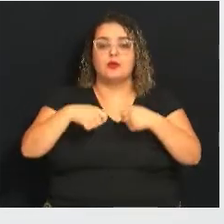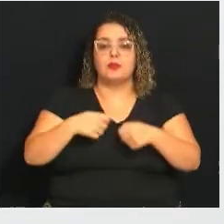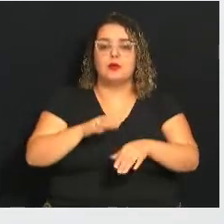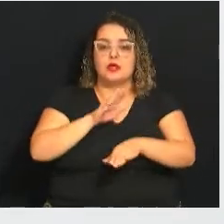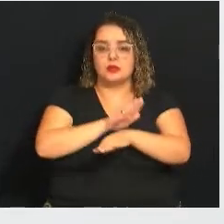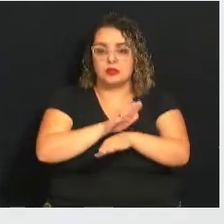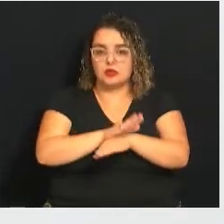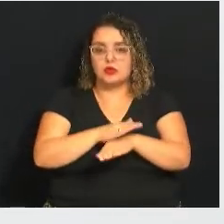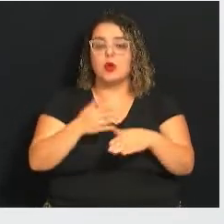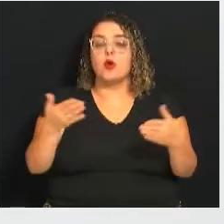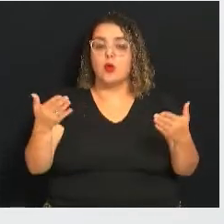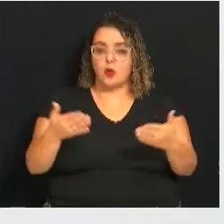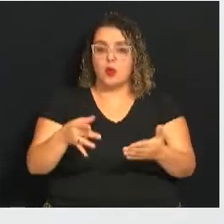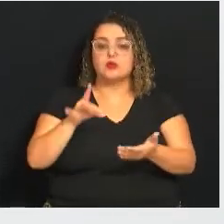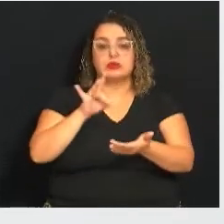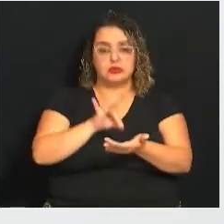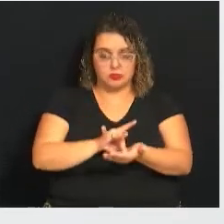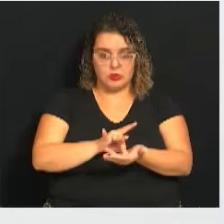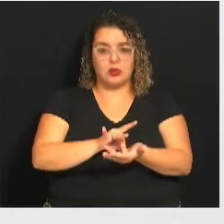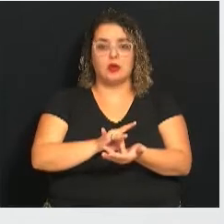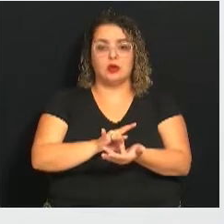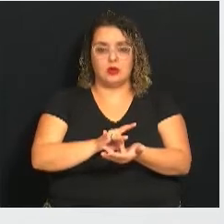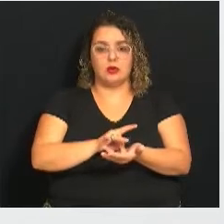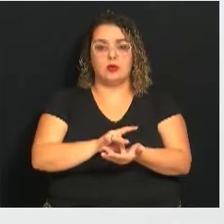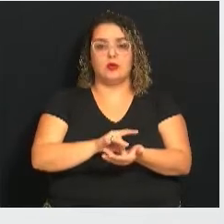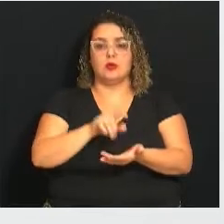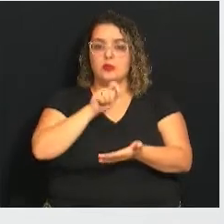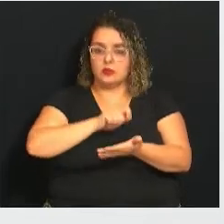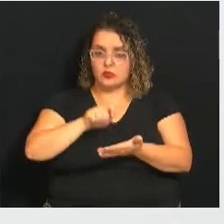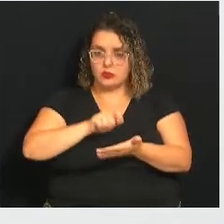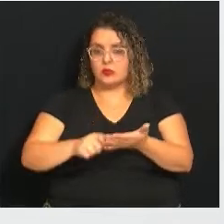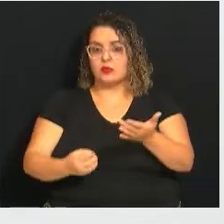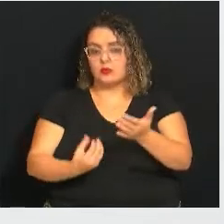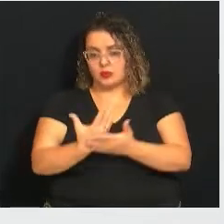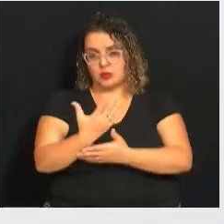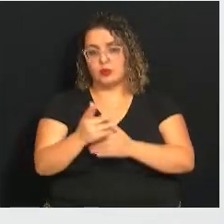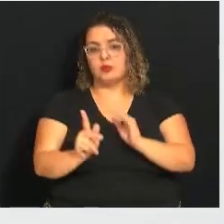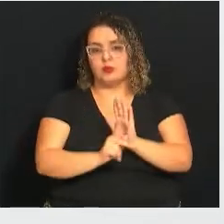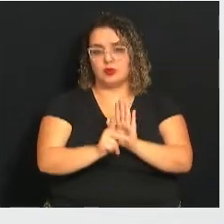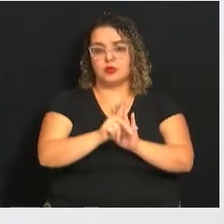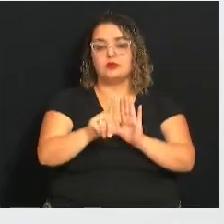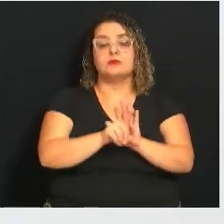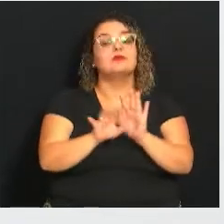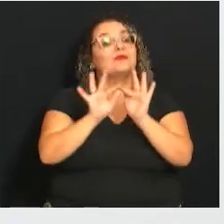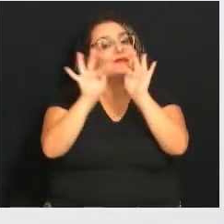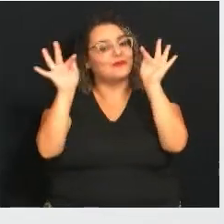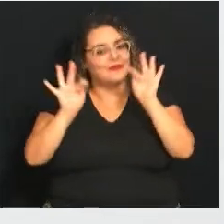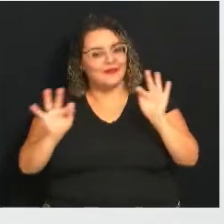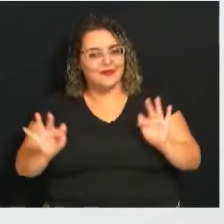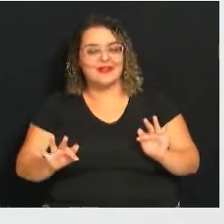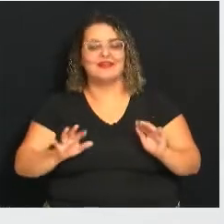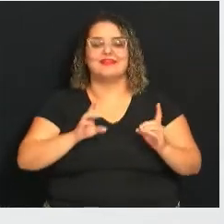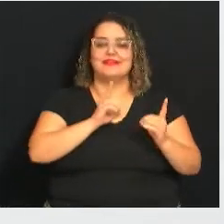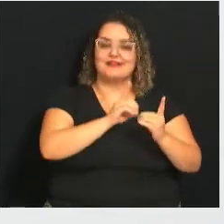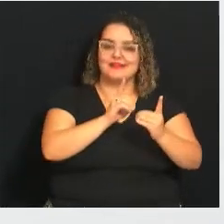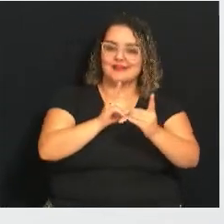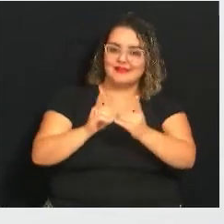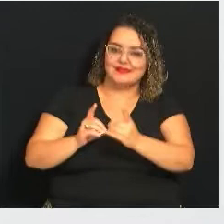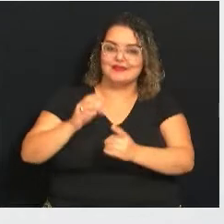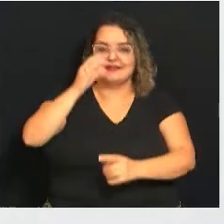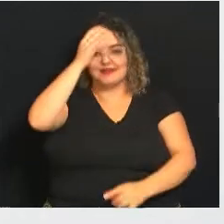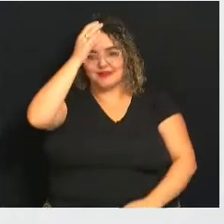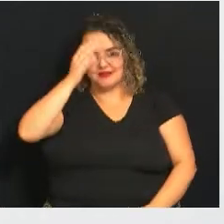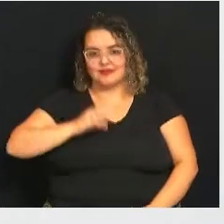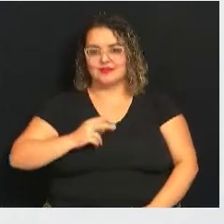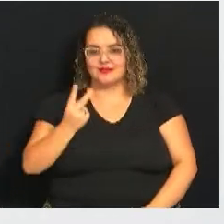e hoje é uma realidade como autor deste projeto de leite fico muito já está atendendo a população com o nosso segundo